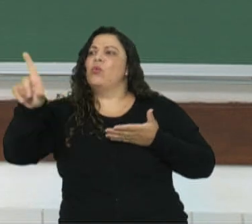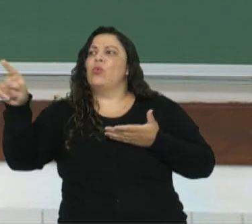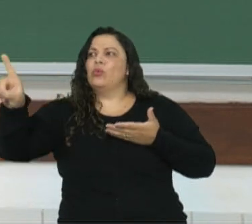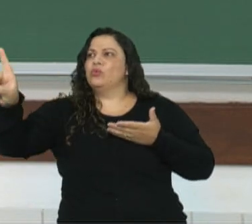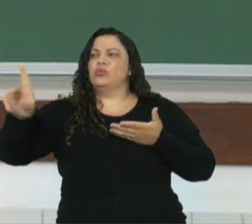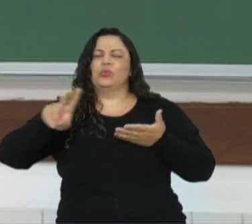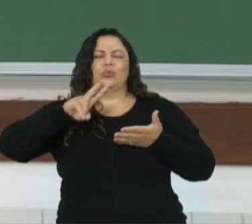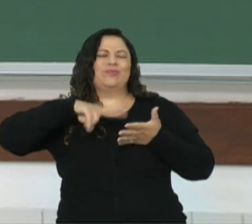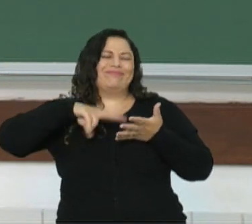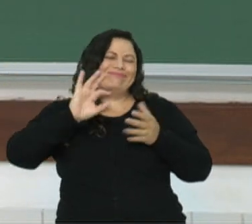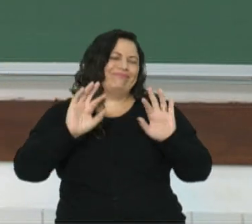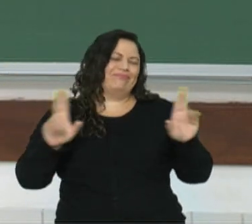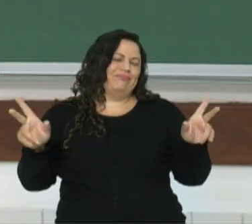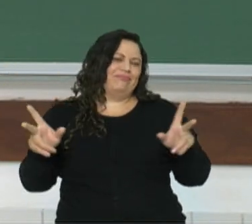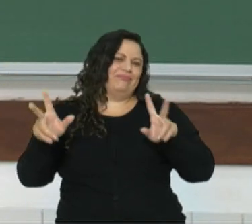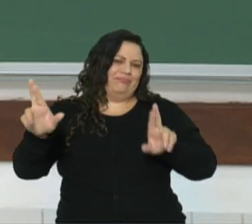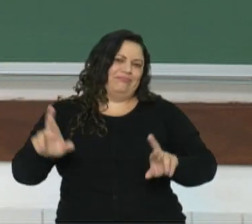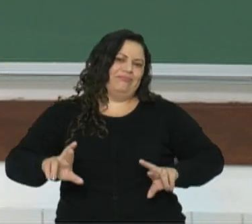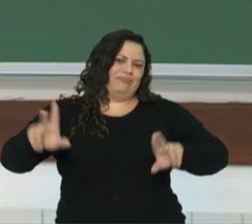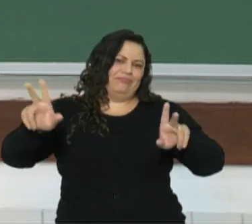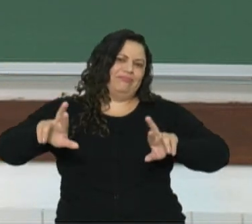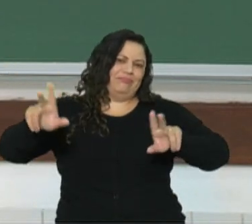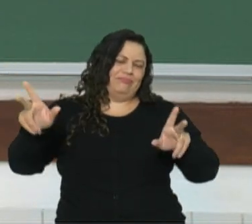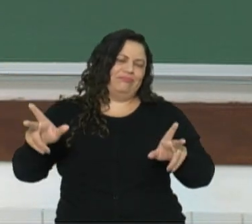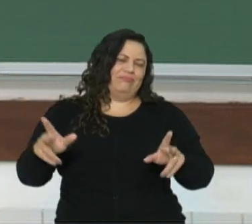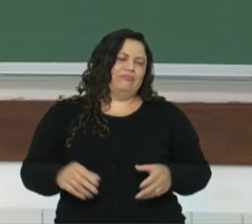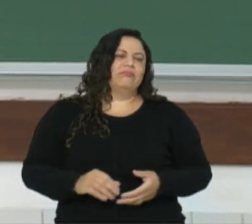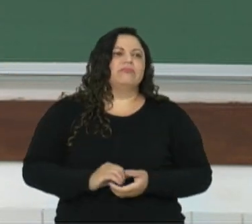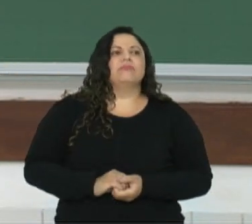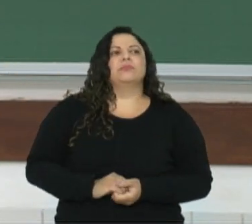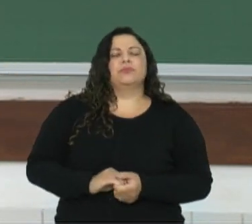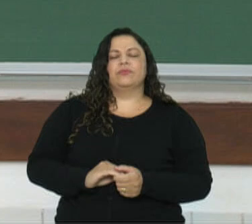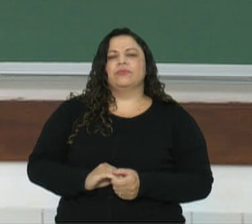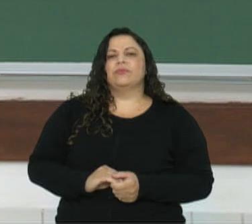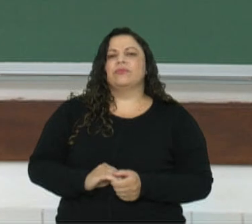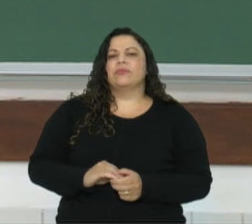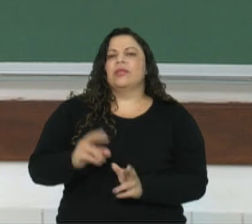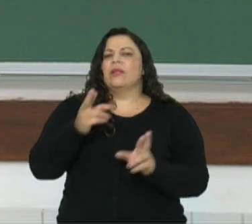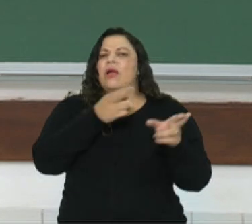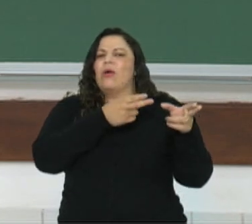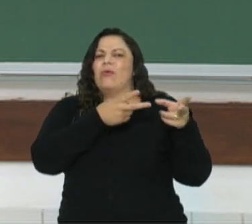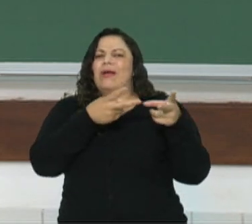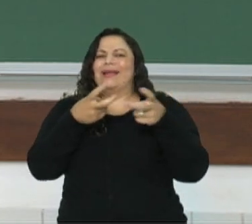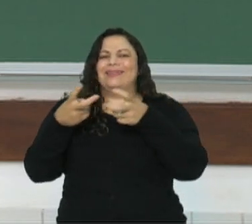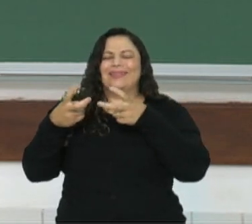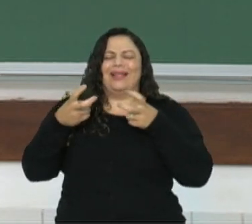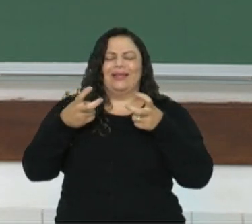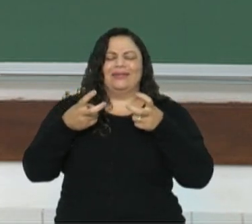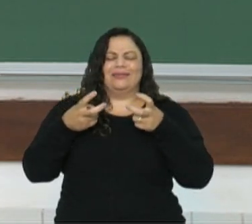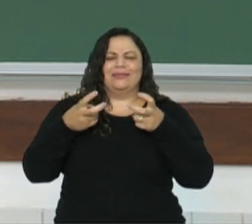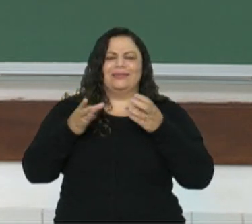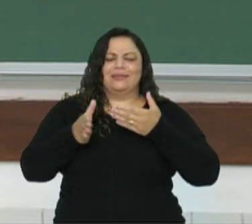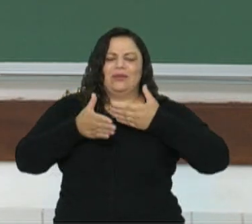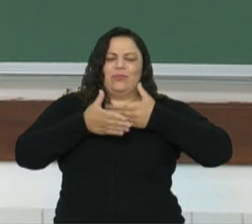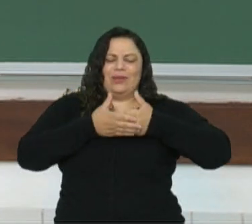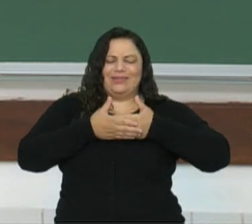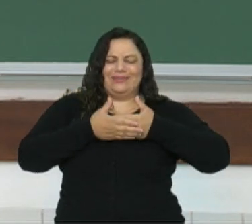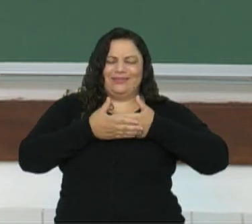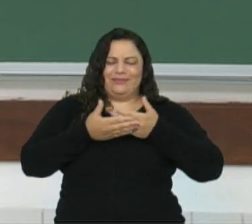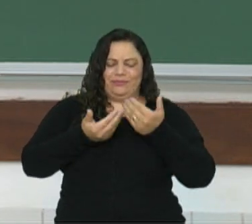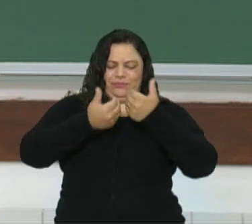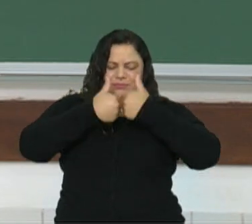leu, ou vice-versa. Então, a análise que ele faz é a partir da caverna, o que dá erro